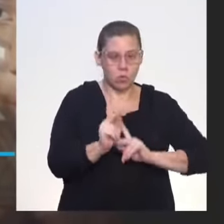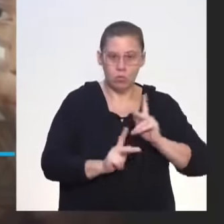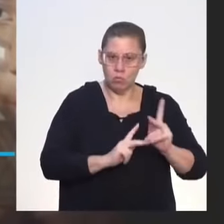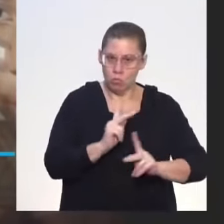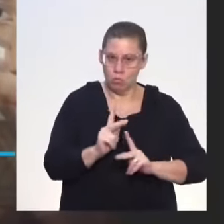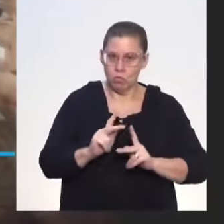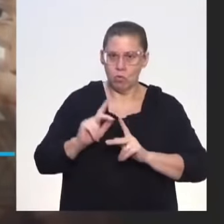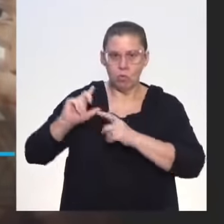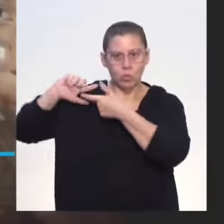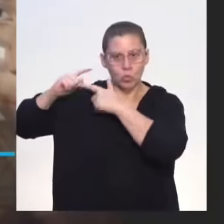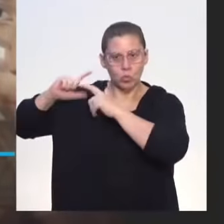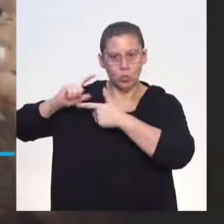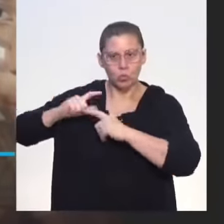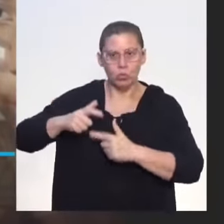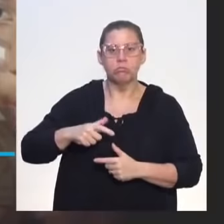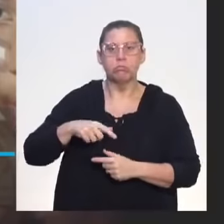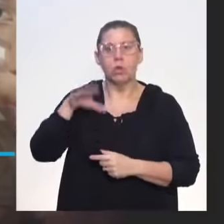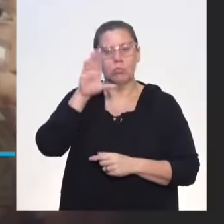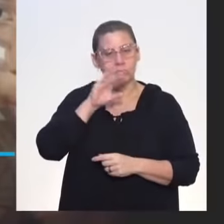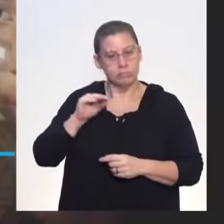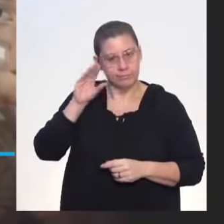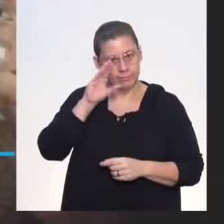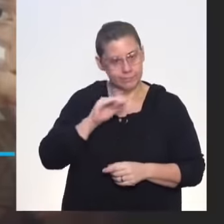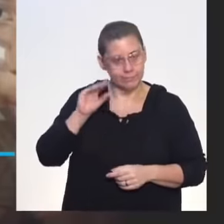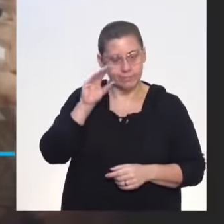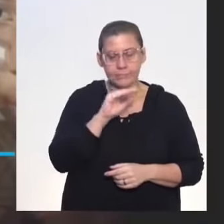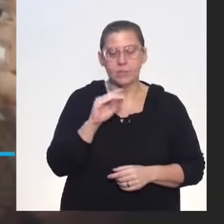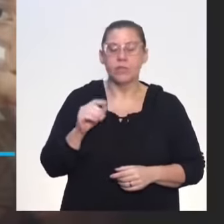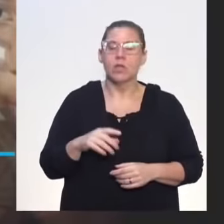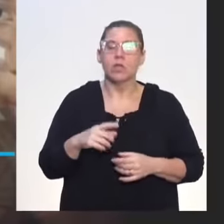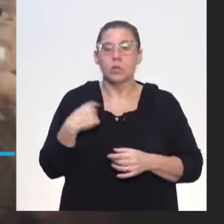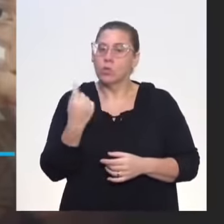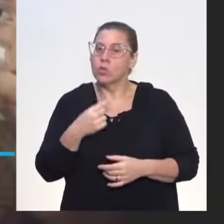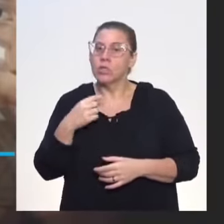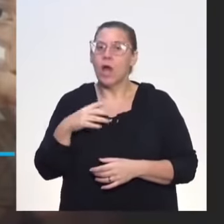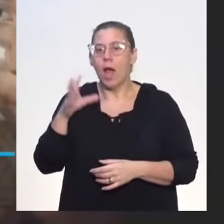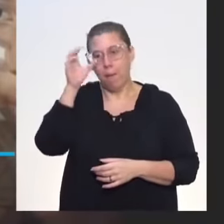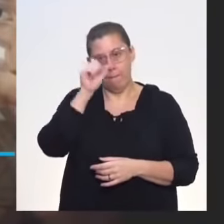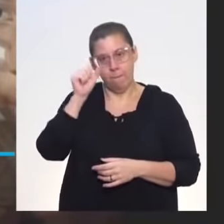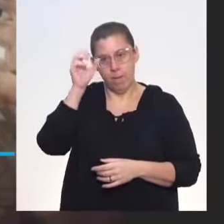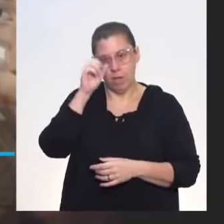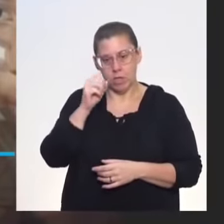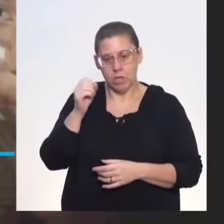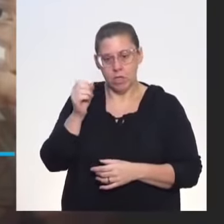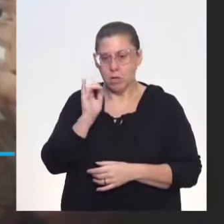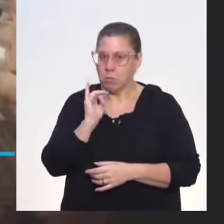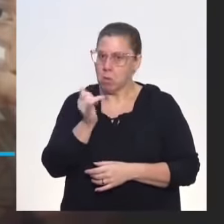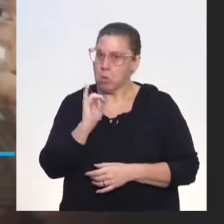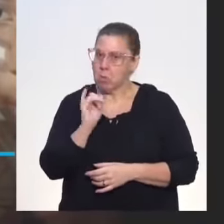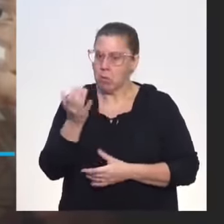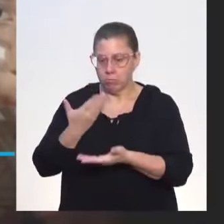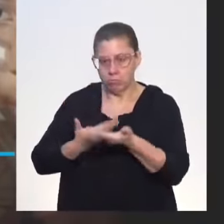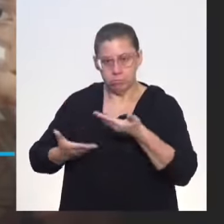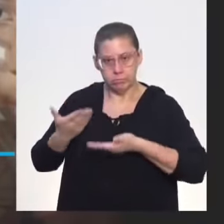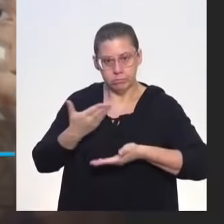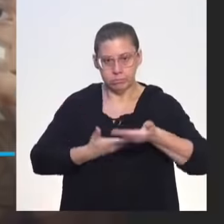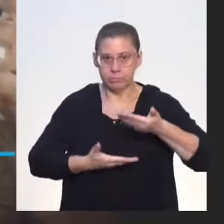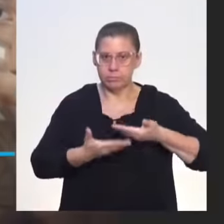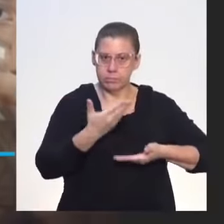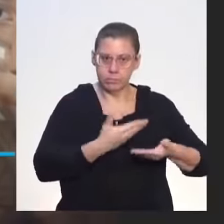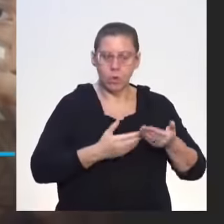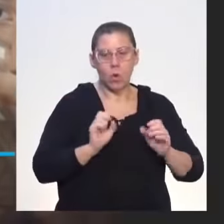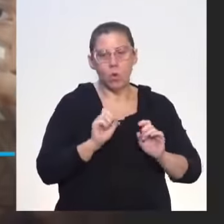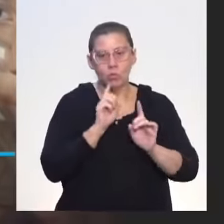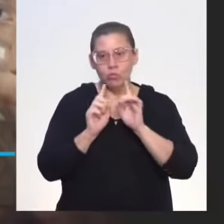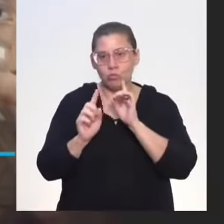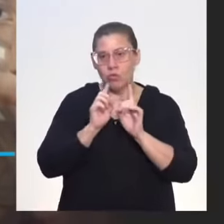tradição oral. Isso quer dizer que nós aprendemos através da contação de histórias ou através do